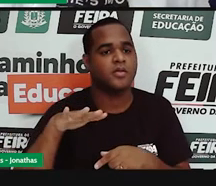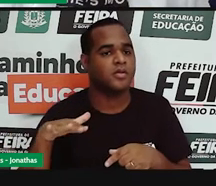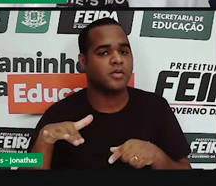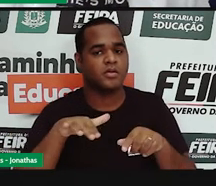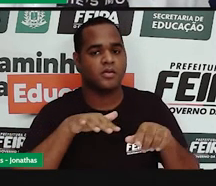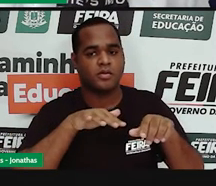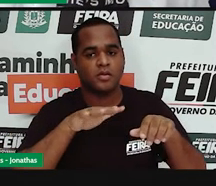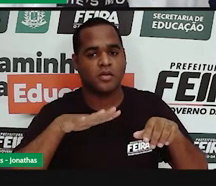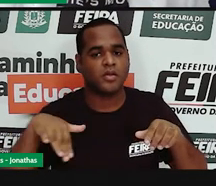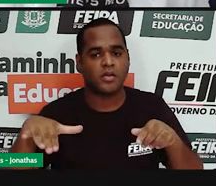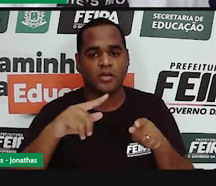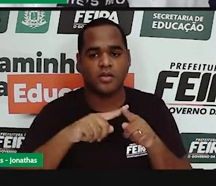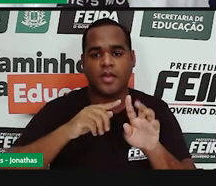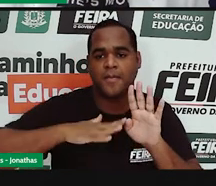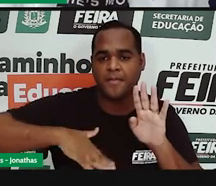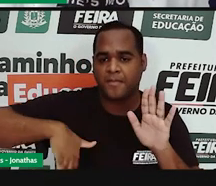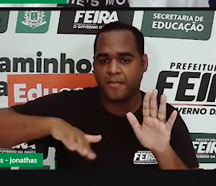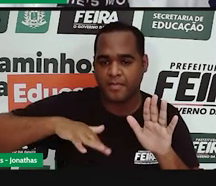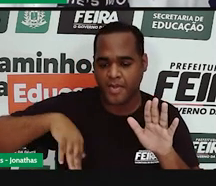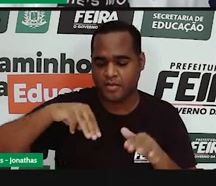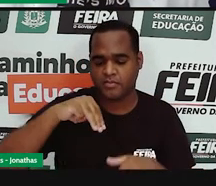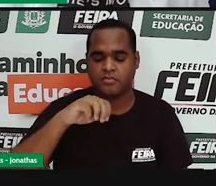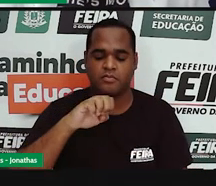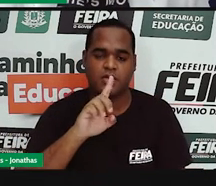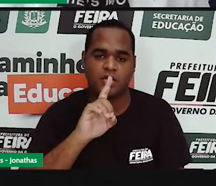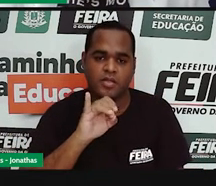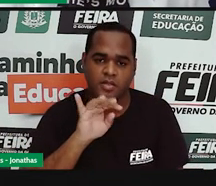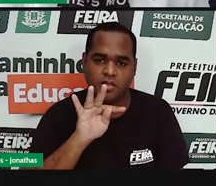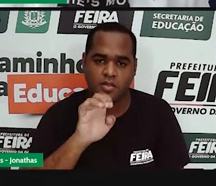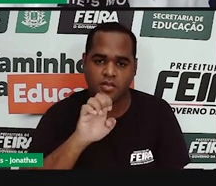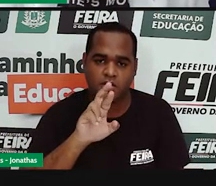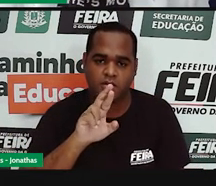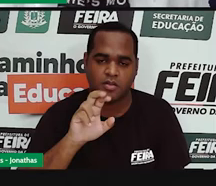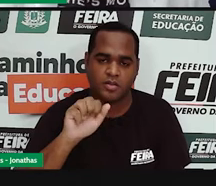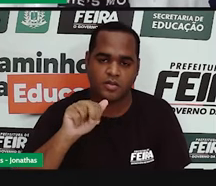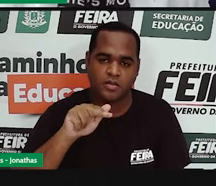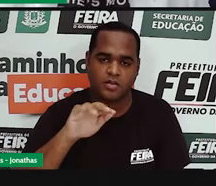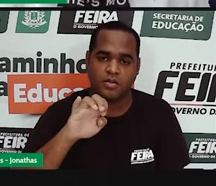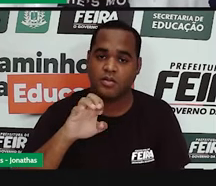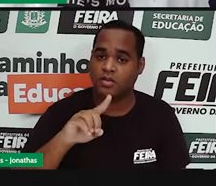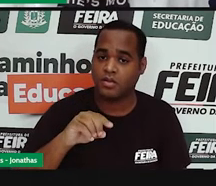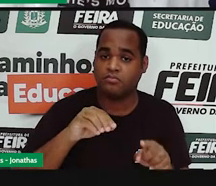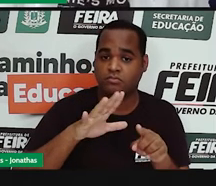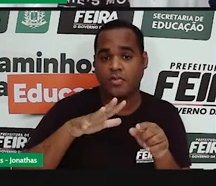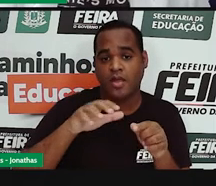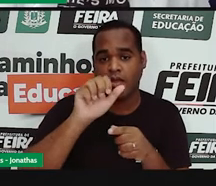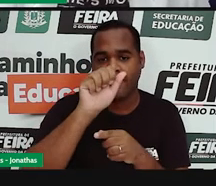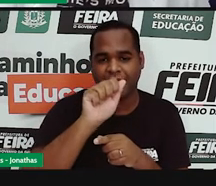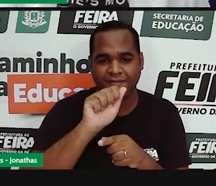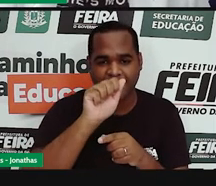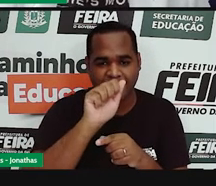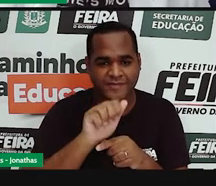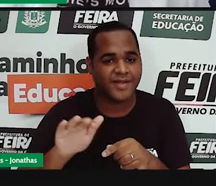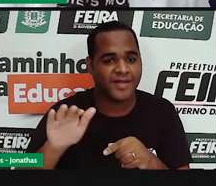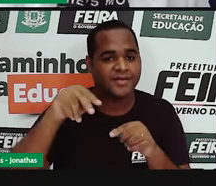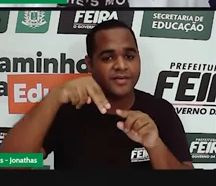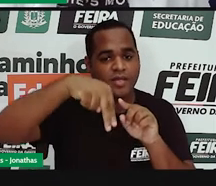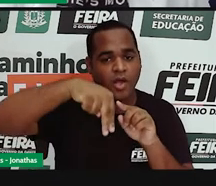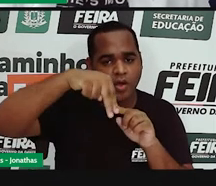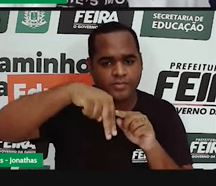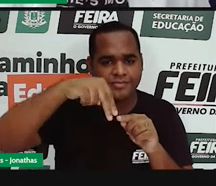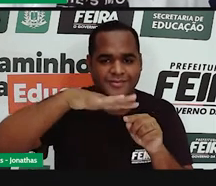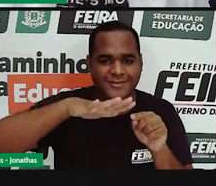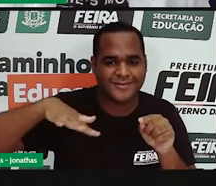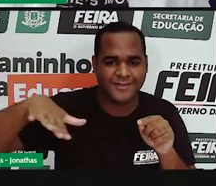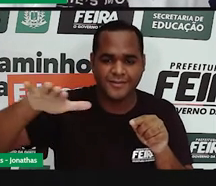ao Mar Mediterrâneo, como vocês veem, que é esse mar que está cercando a África também, né? Esse norte da